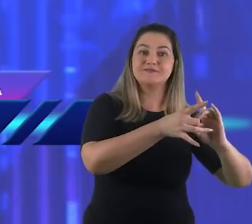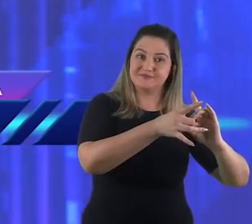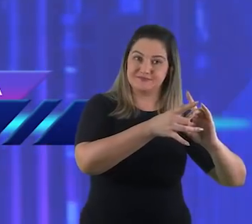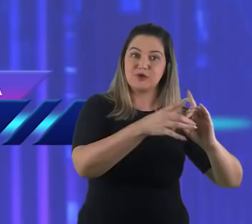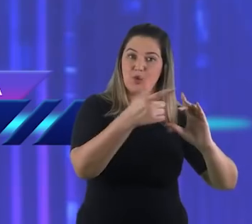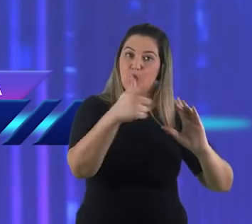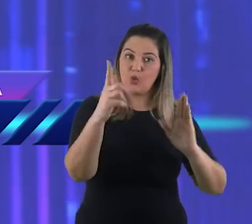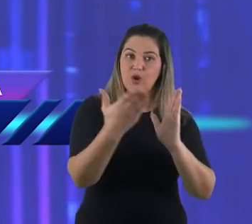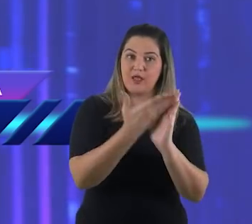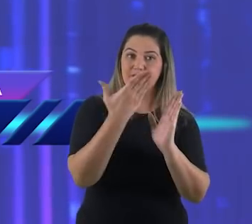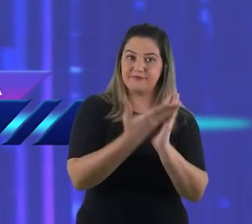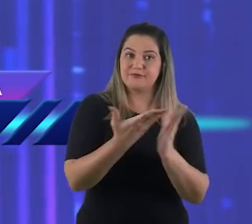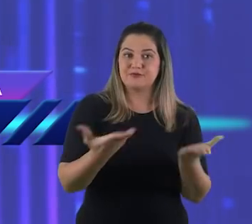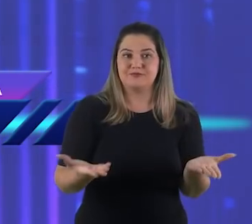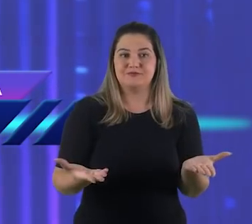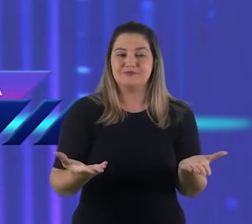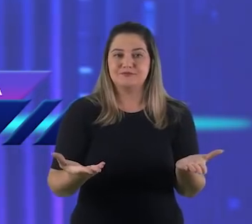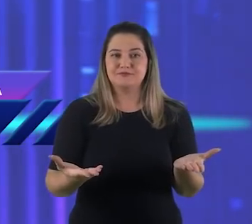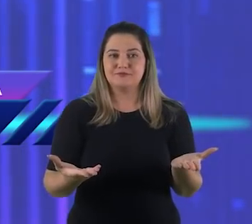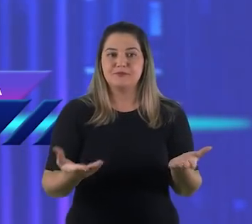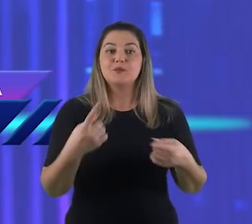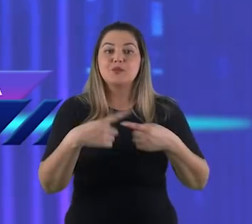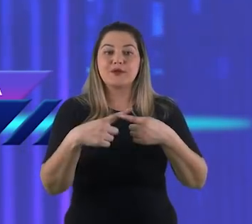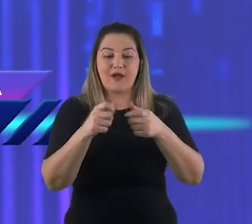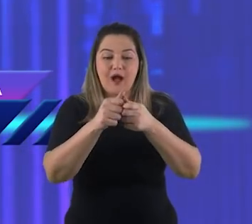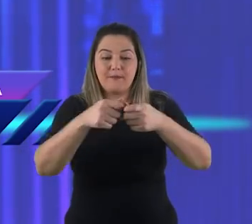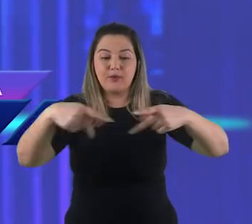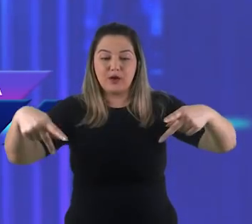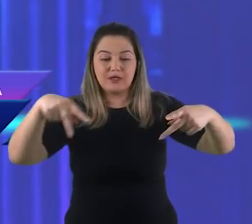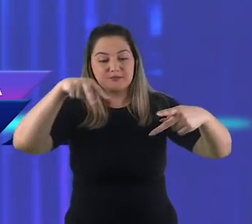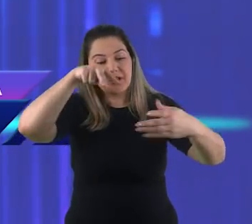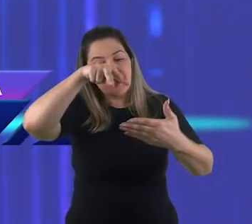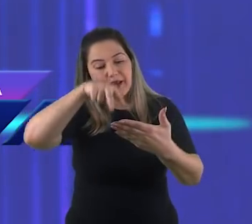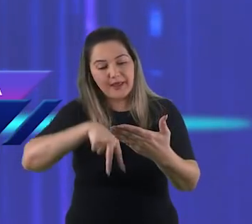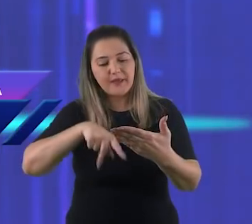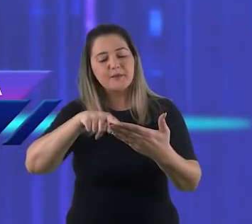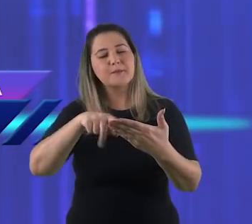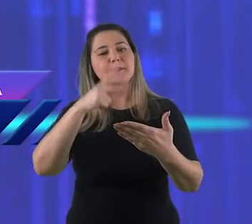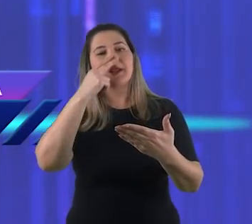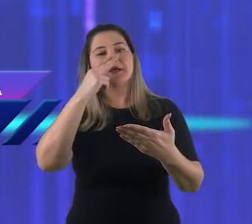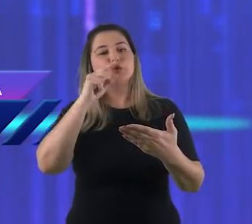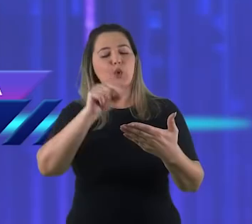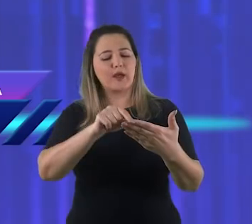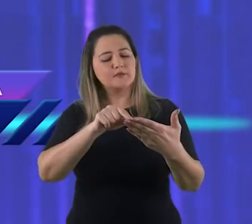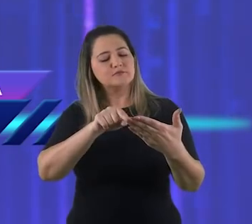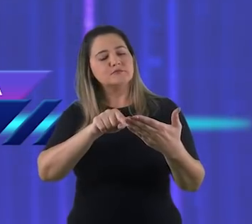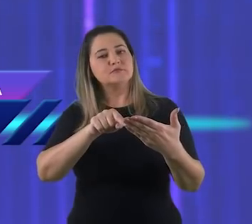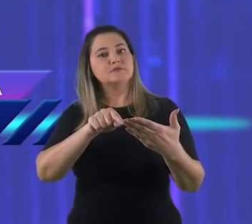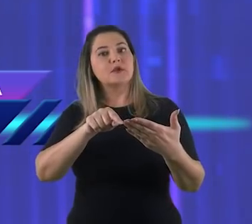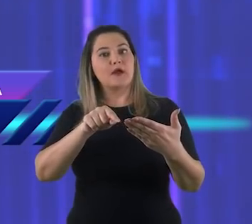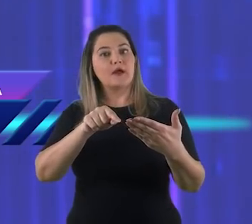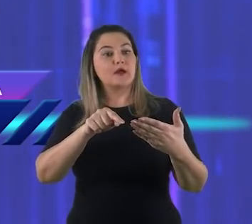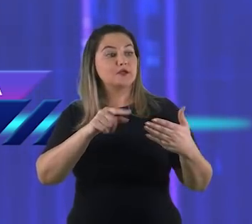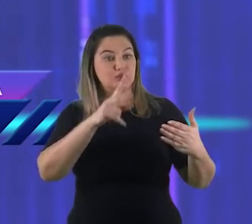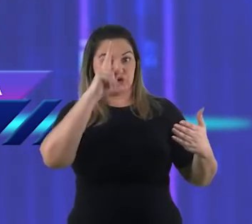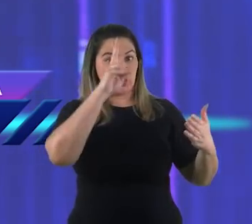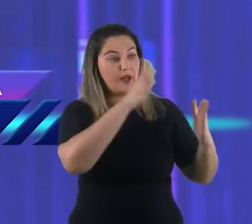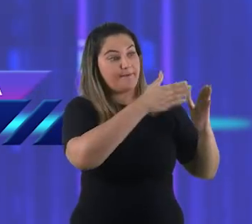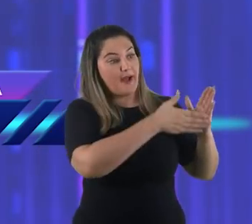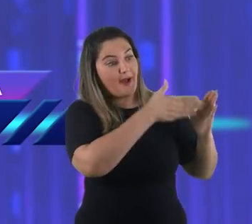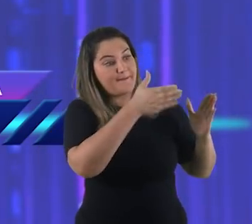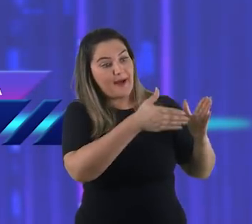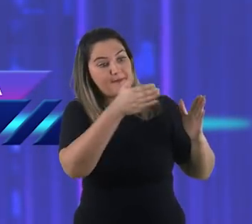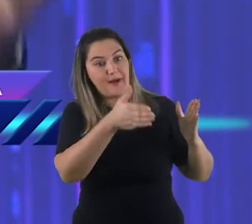No livro do Apocalipse, toda a história do mundo faz sentido, porque culminamos no ápice, quando Jesus Cristo